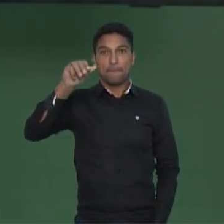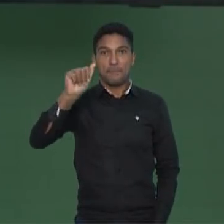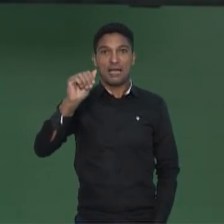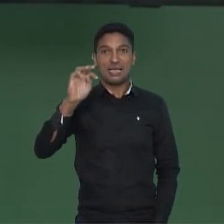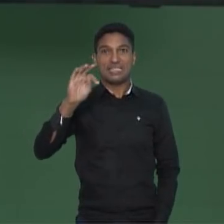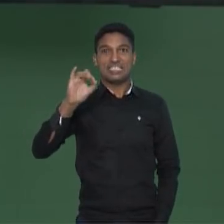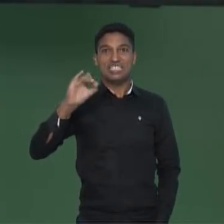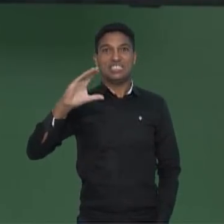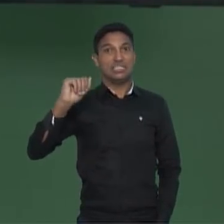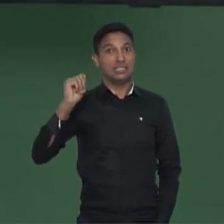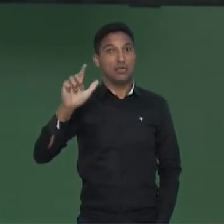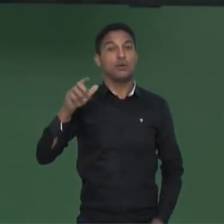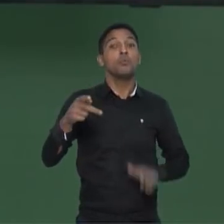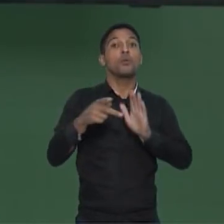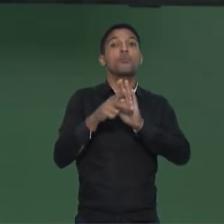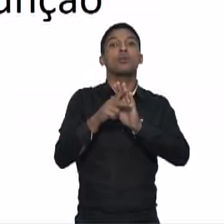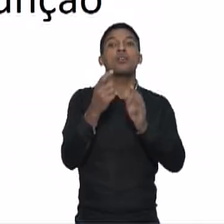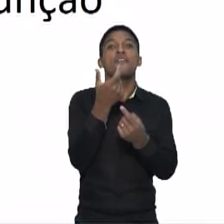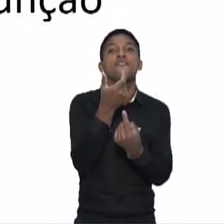nesse exercício.